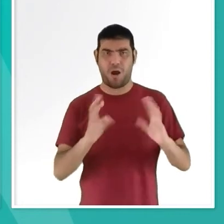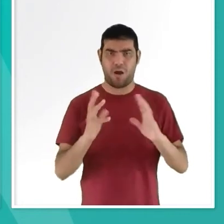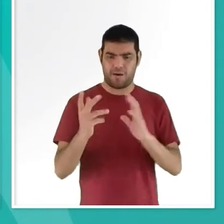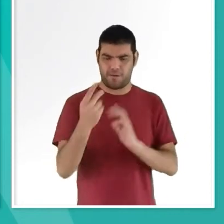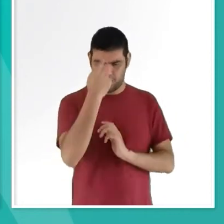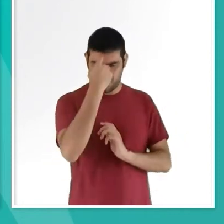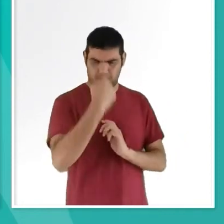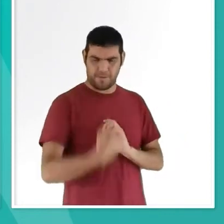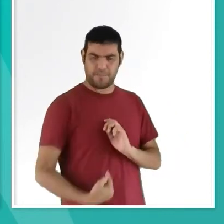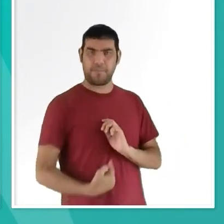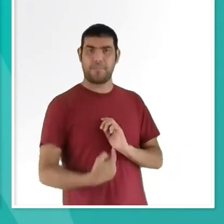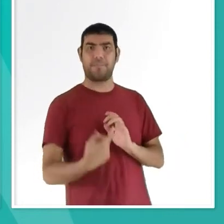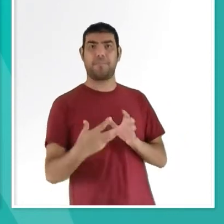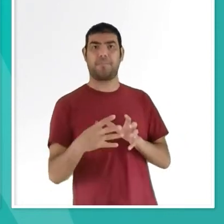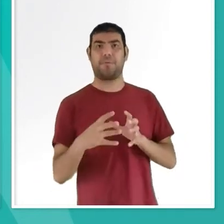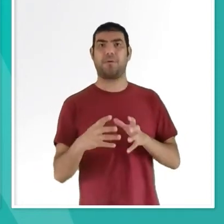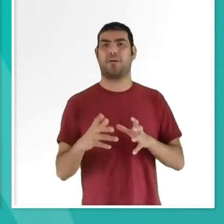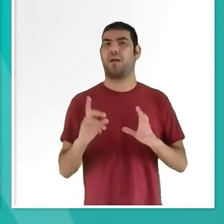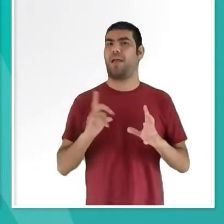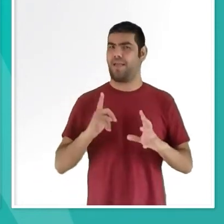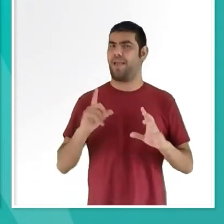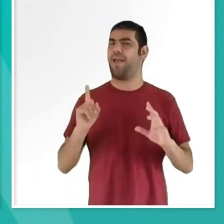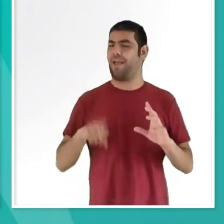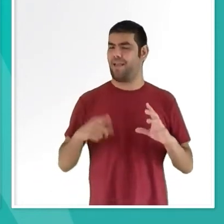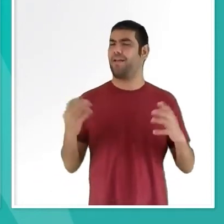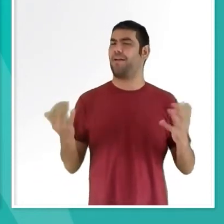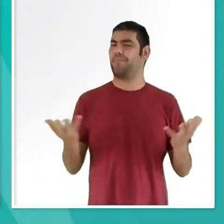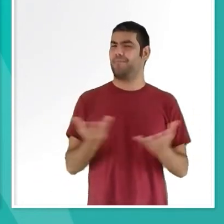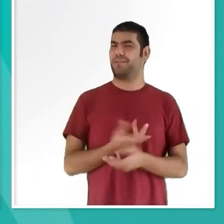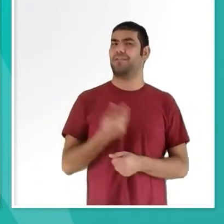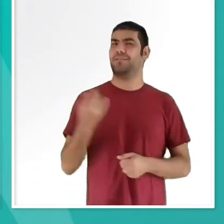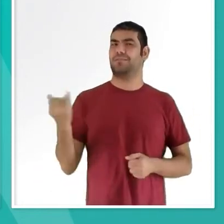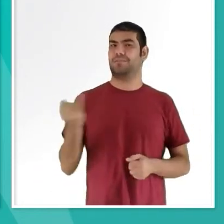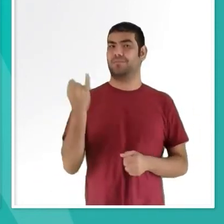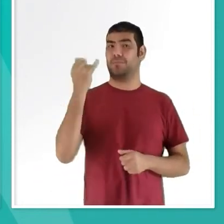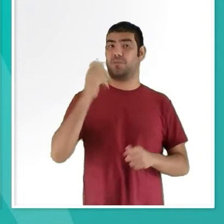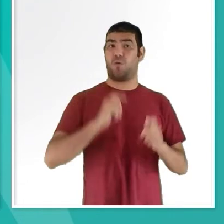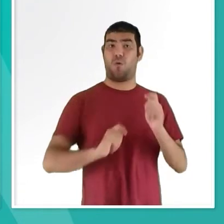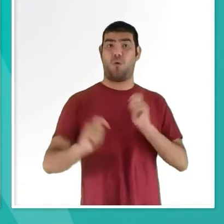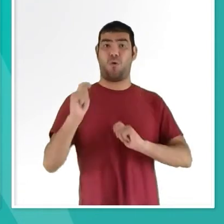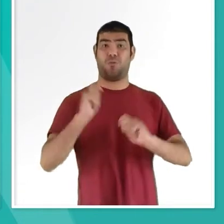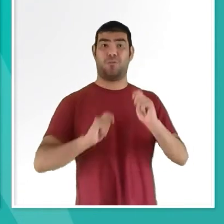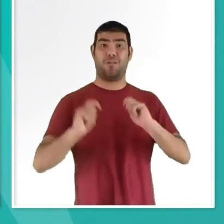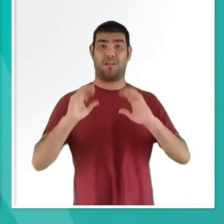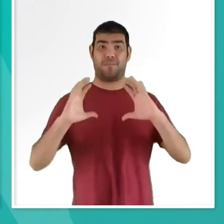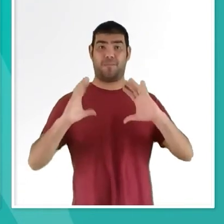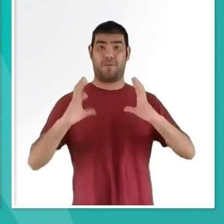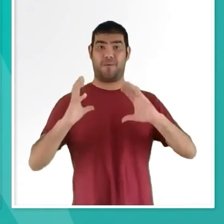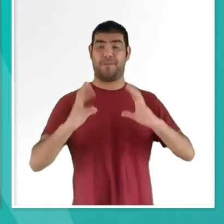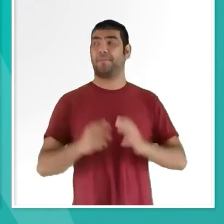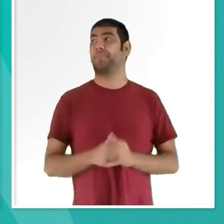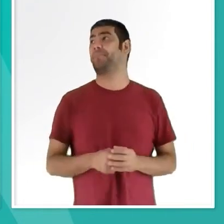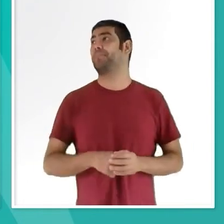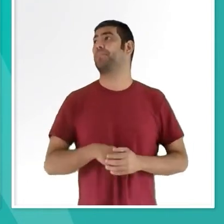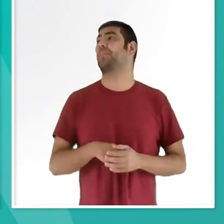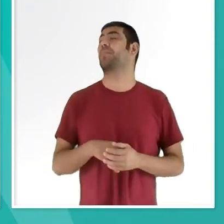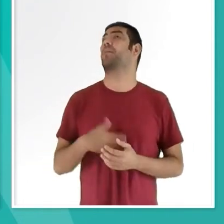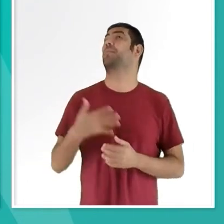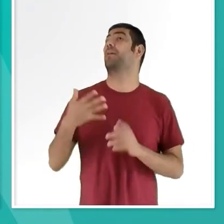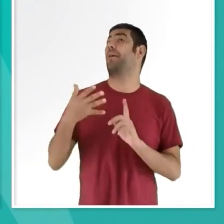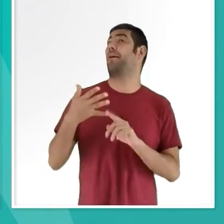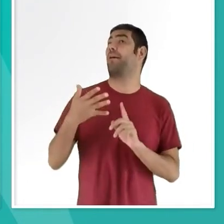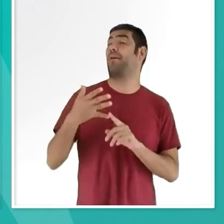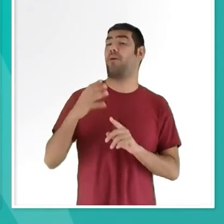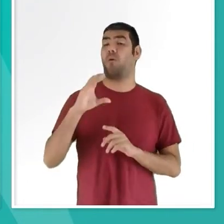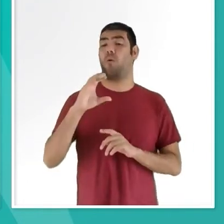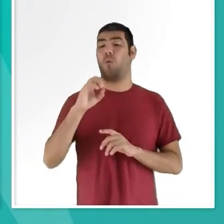uma habilidade muito importante de controlar a bola. Depois nós temos a condução. A condução é o ato